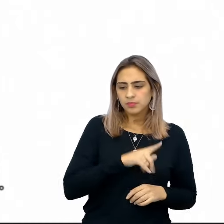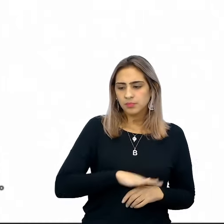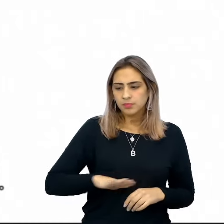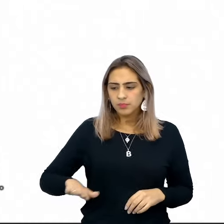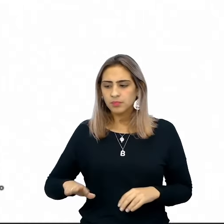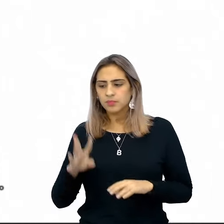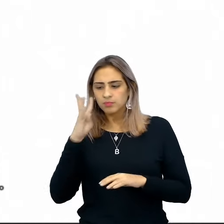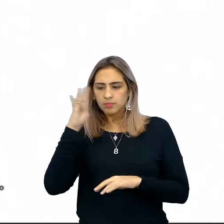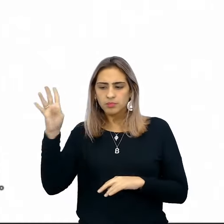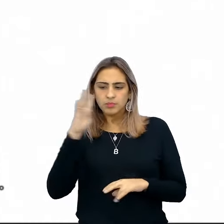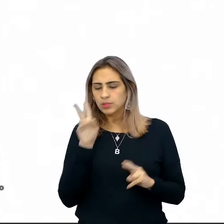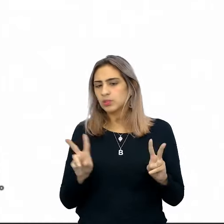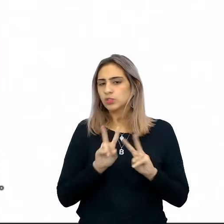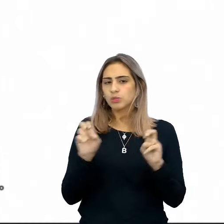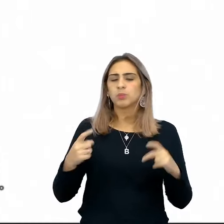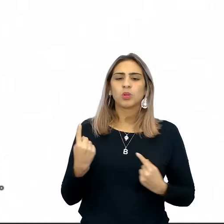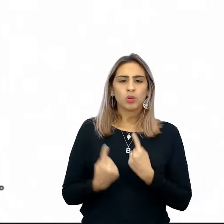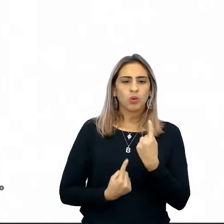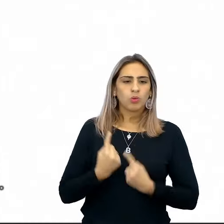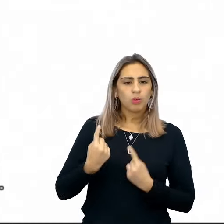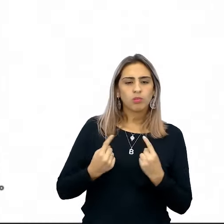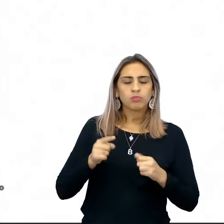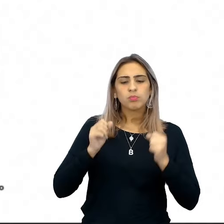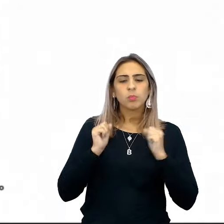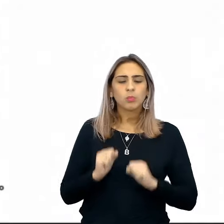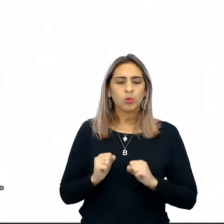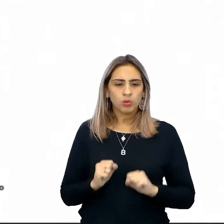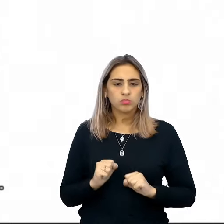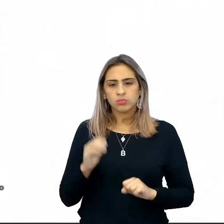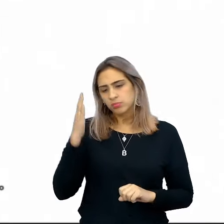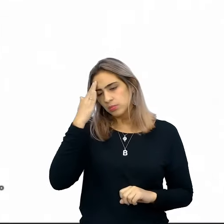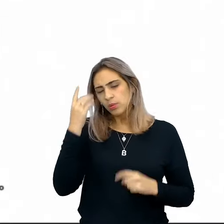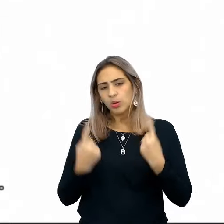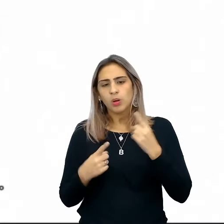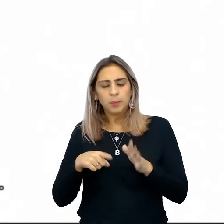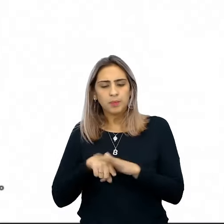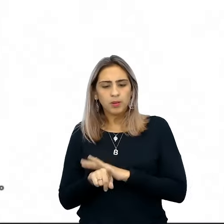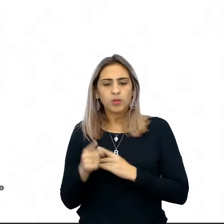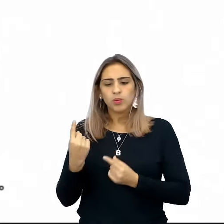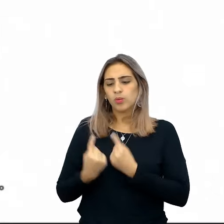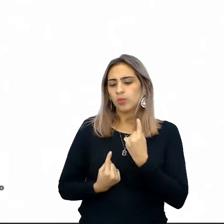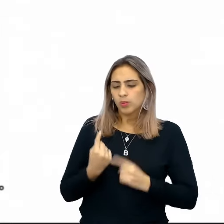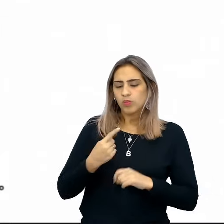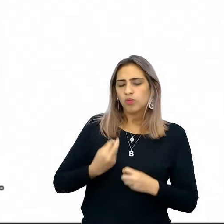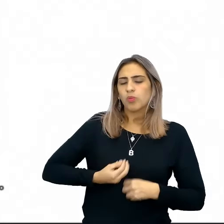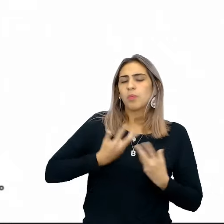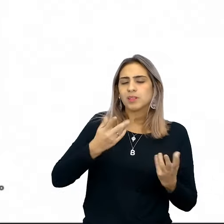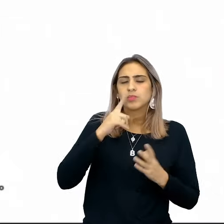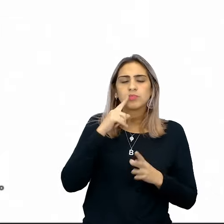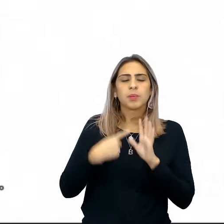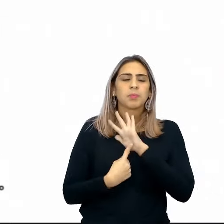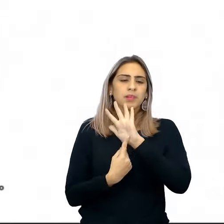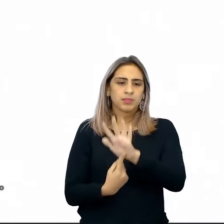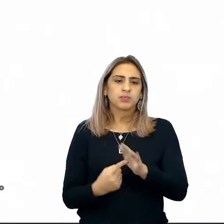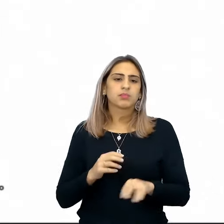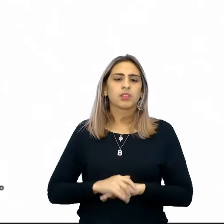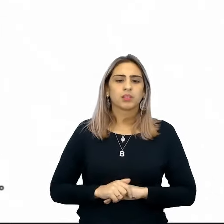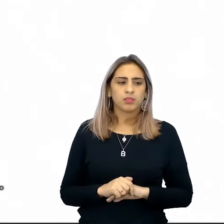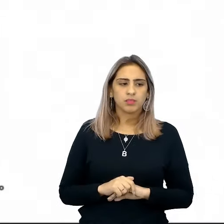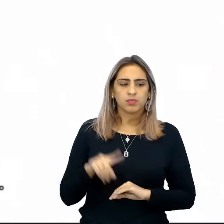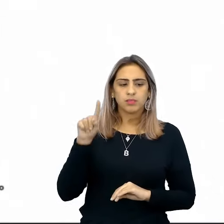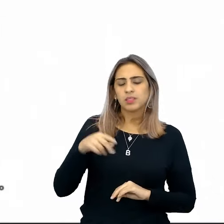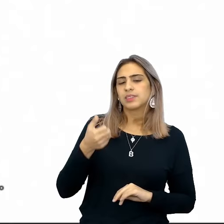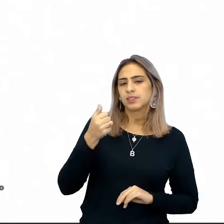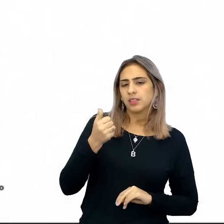né, sobre qual operação que pode. Então, ela já vai saber qual que é a pergunta e quais são os dados que apresentam. Os dados que apresentam é as